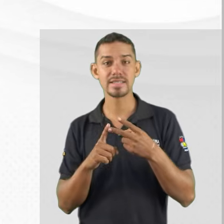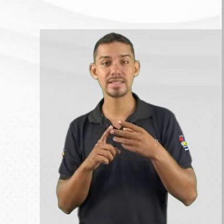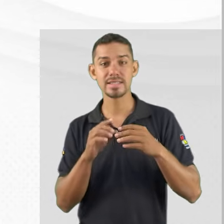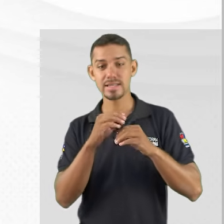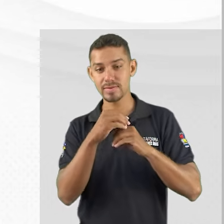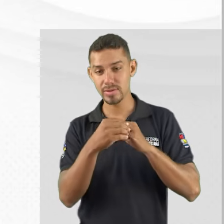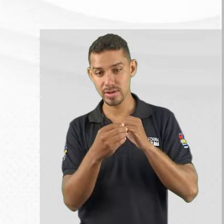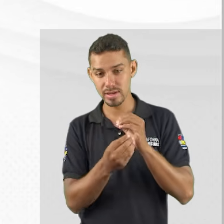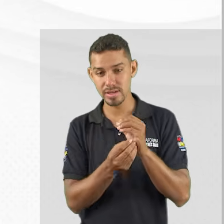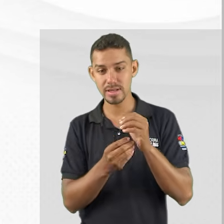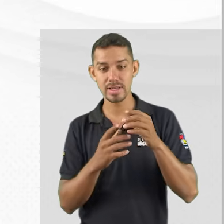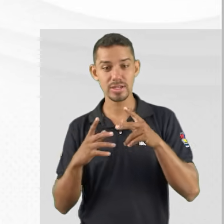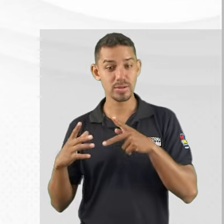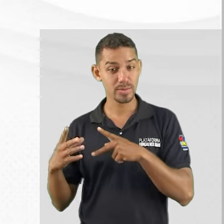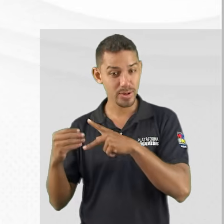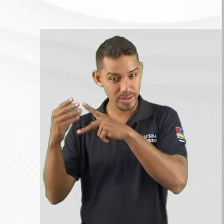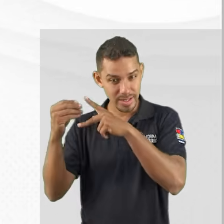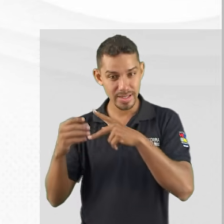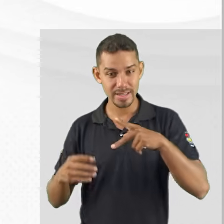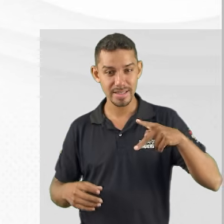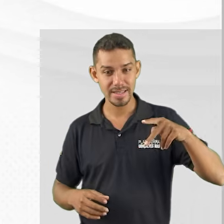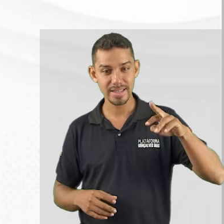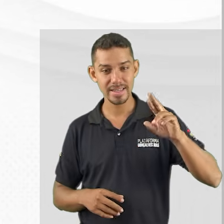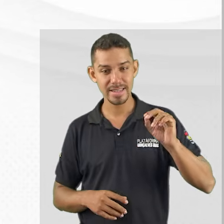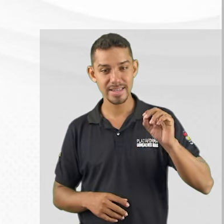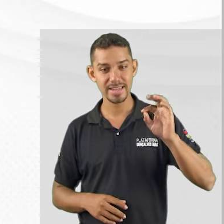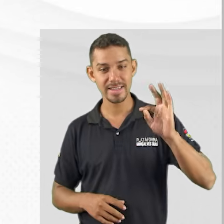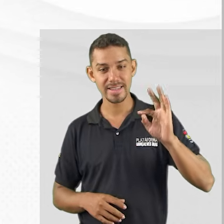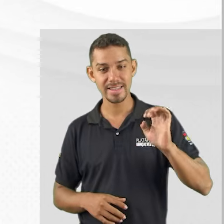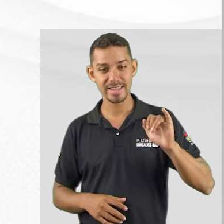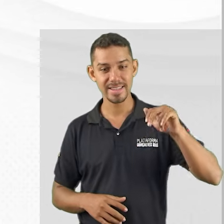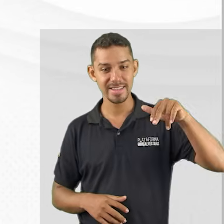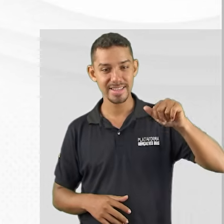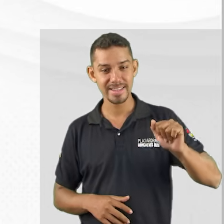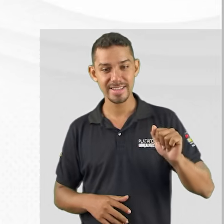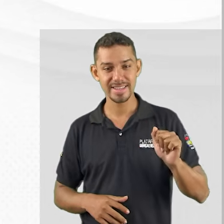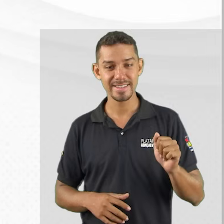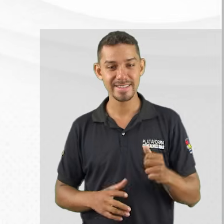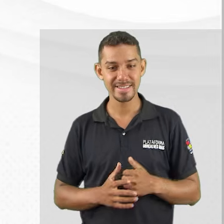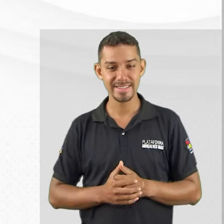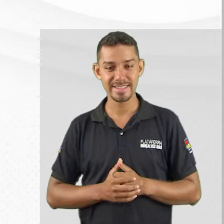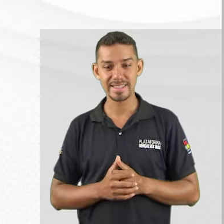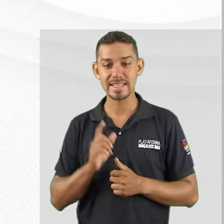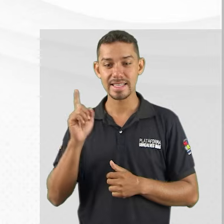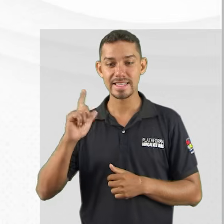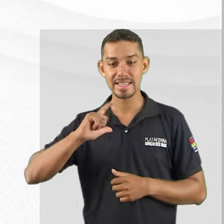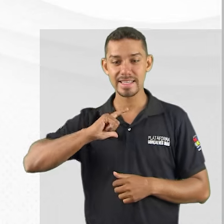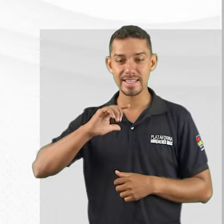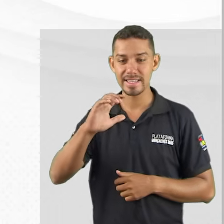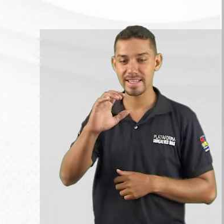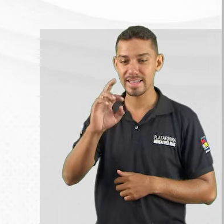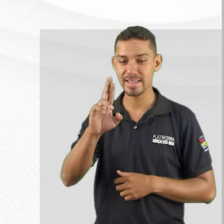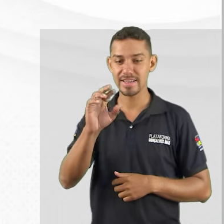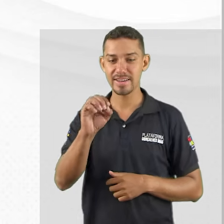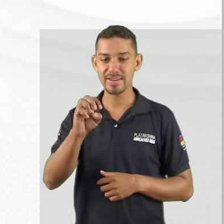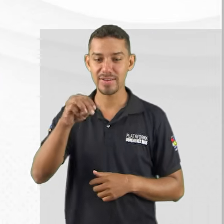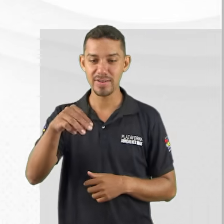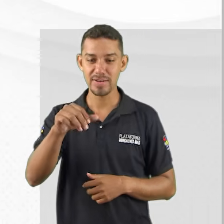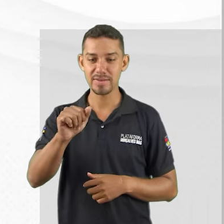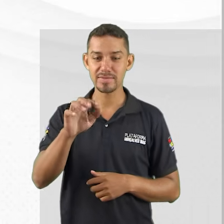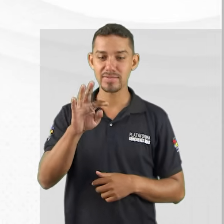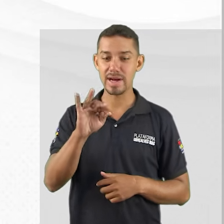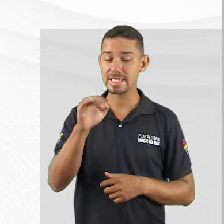de proteínas, tá? E principalmente, pessoal, a gente tem o que a gente chama de cromatina. O que é a